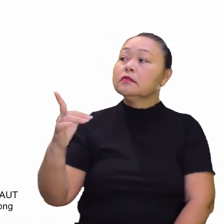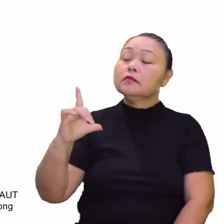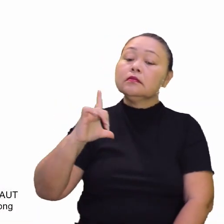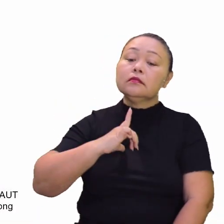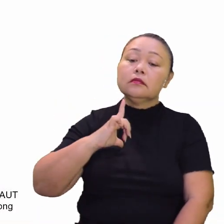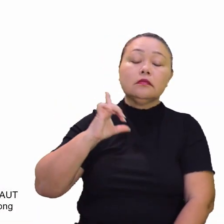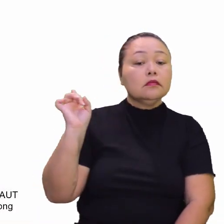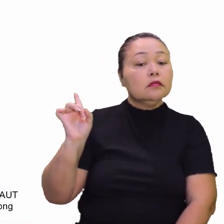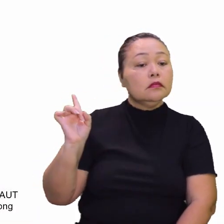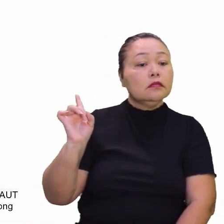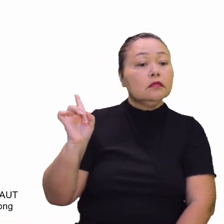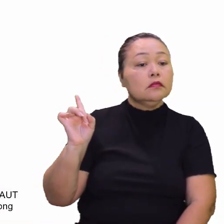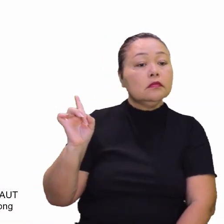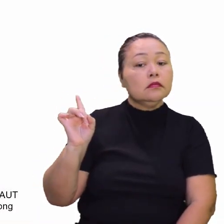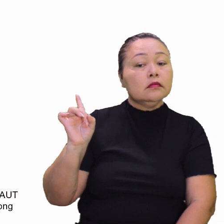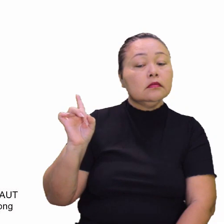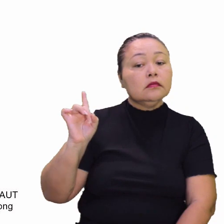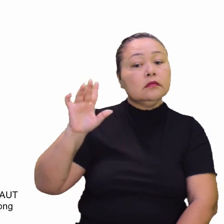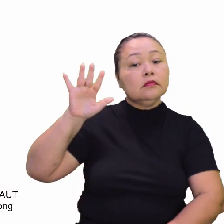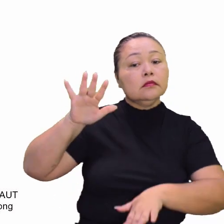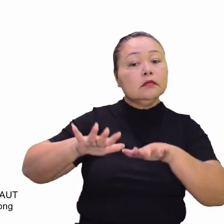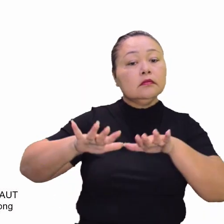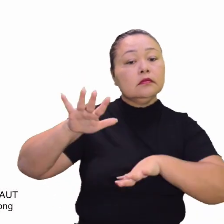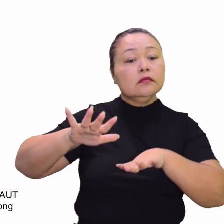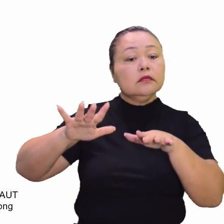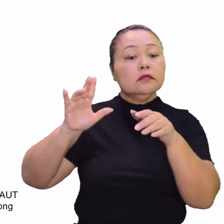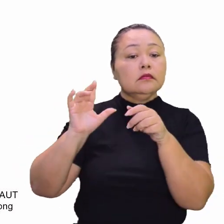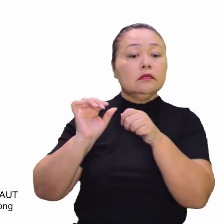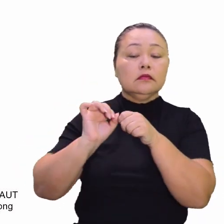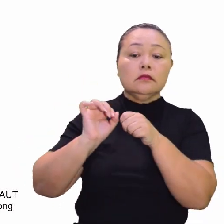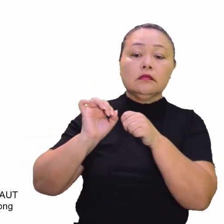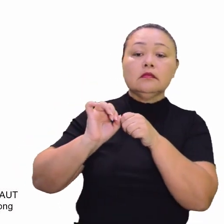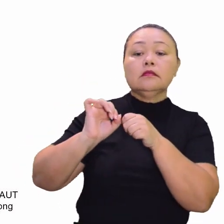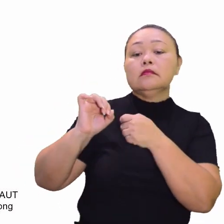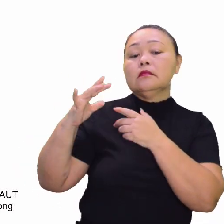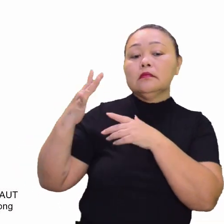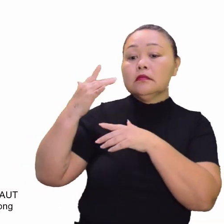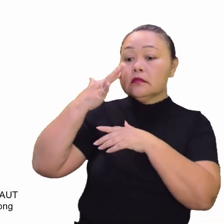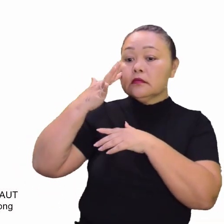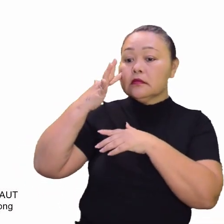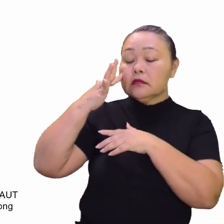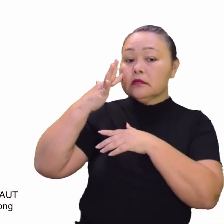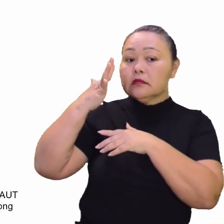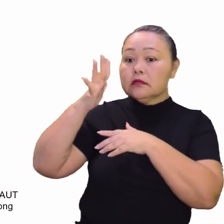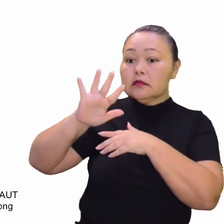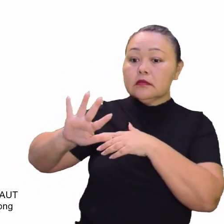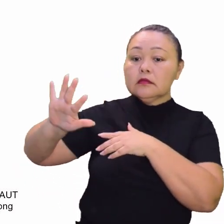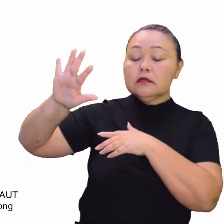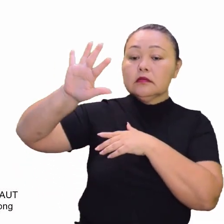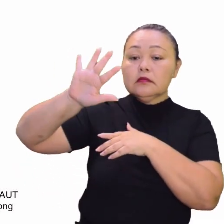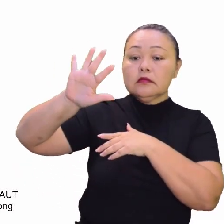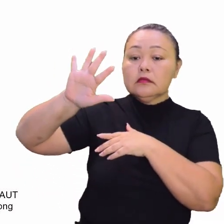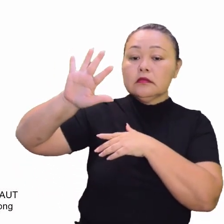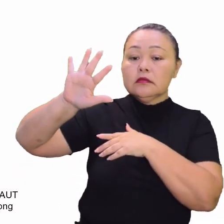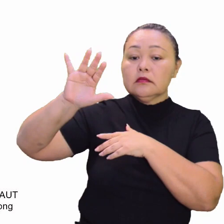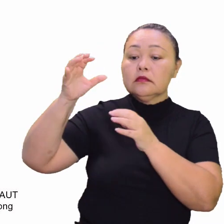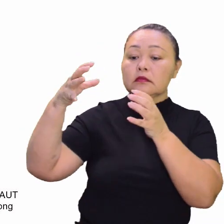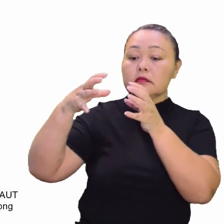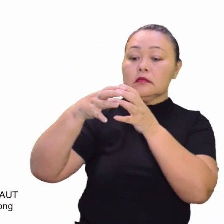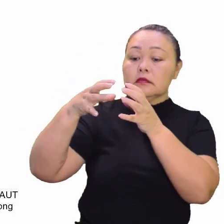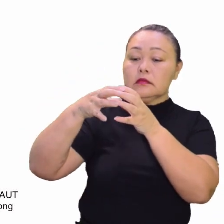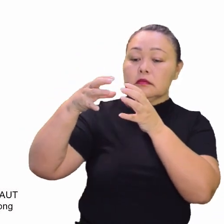Nós temos aí, ó, uma vegetação de Rondônia, aí uma visão geral, ok? As classes